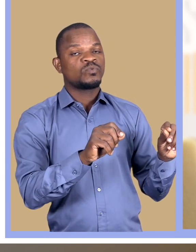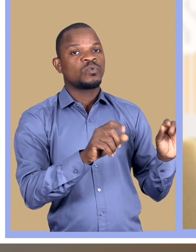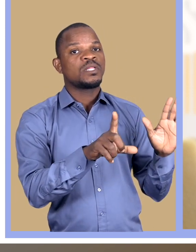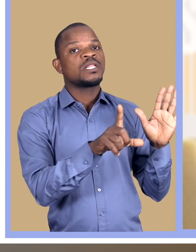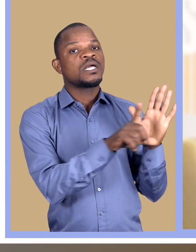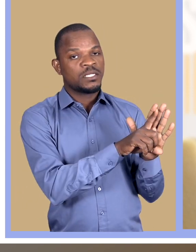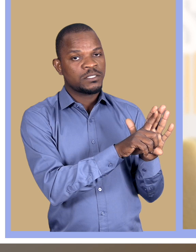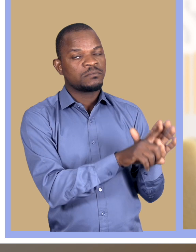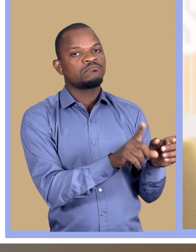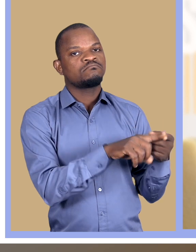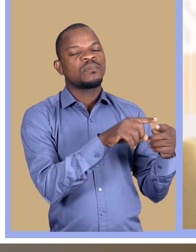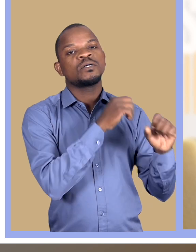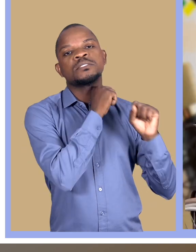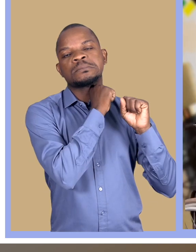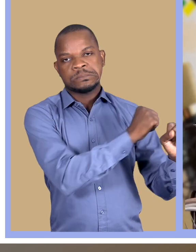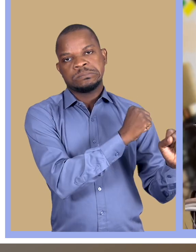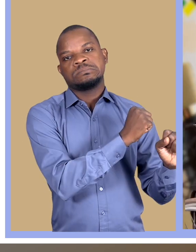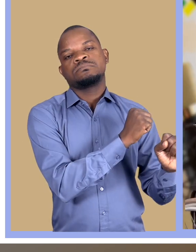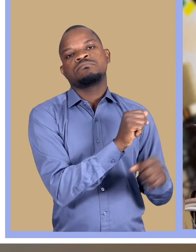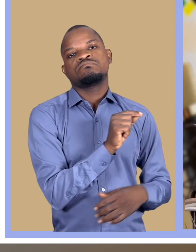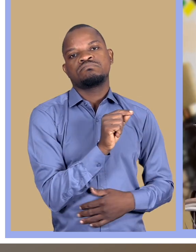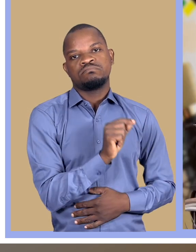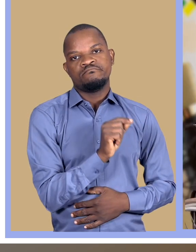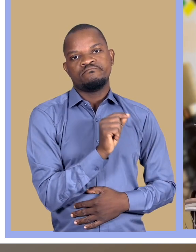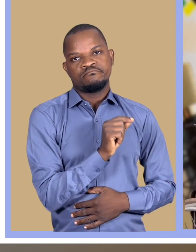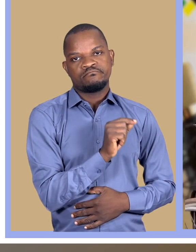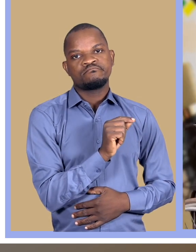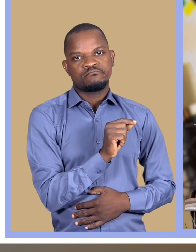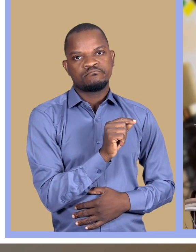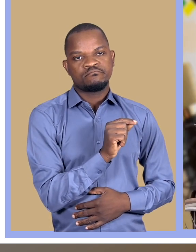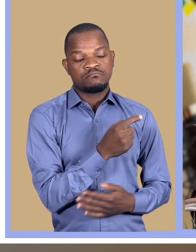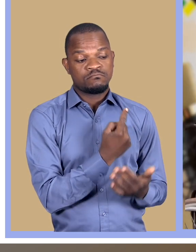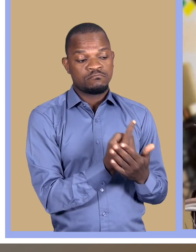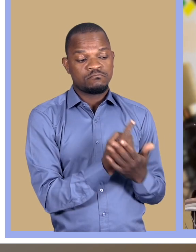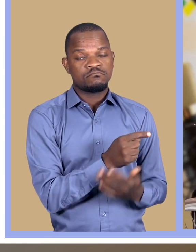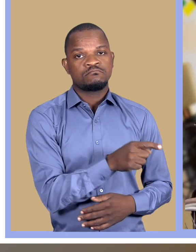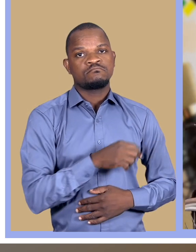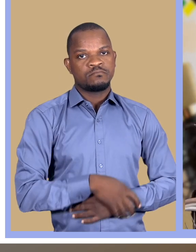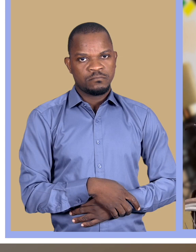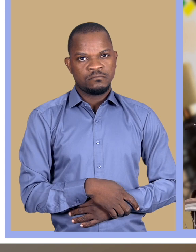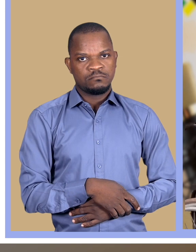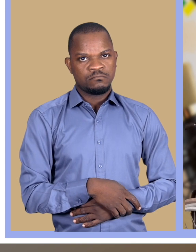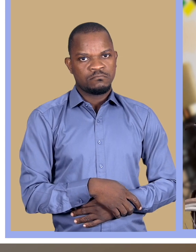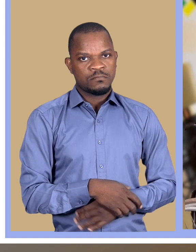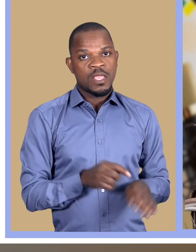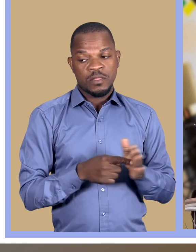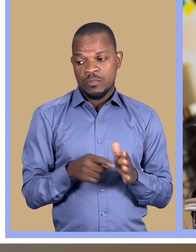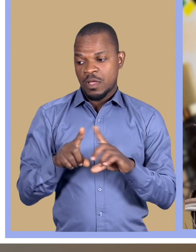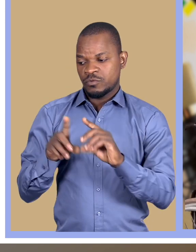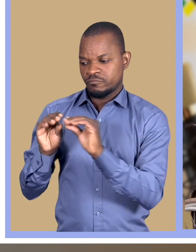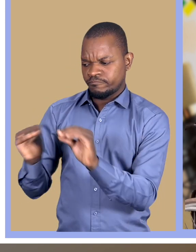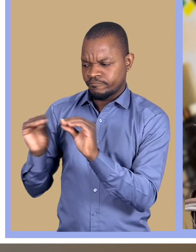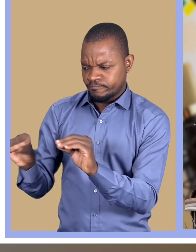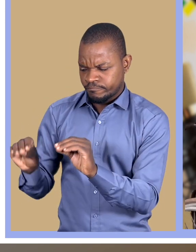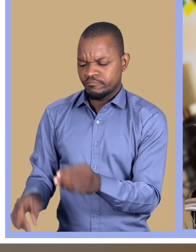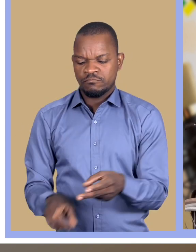da obrigatoriedade que a lei também impõe, que é muito importante, tão importante quanto esta educação que